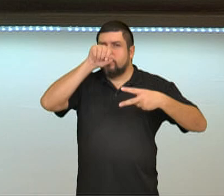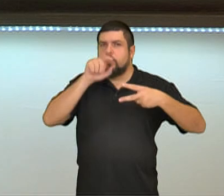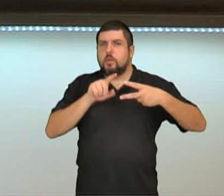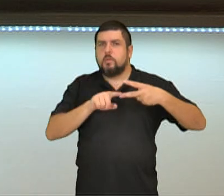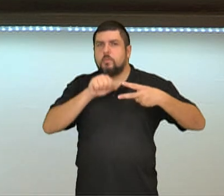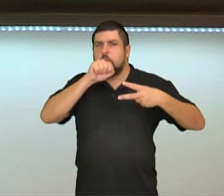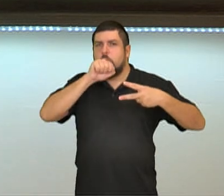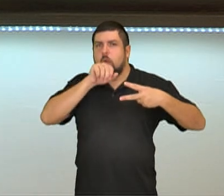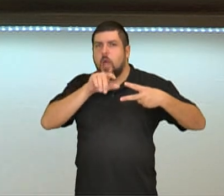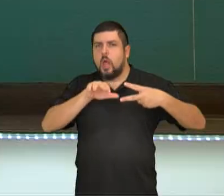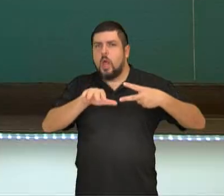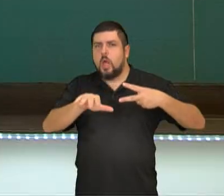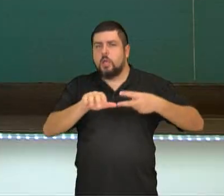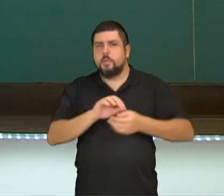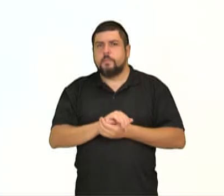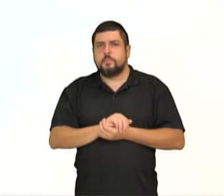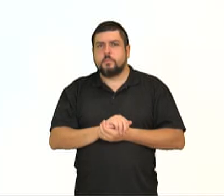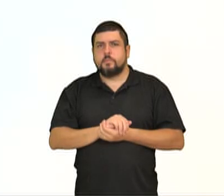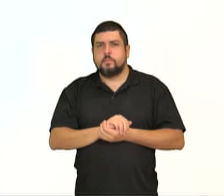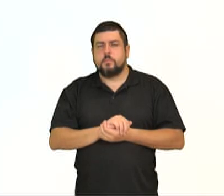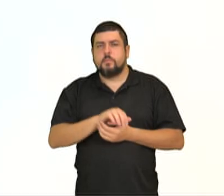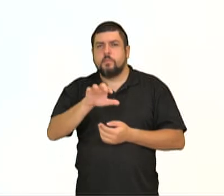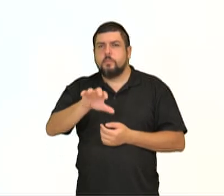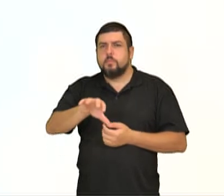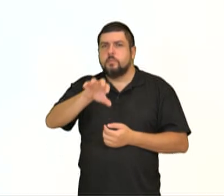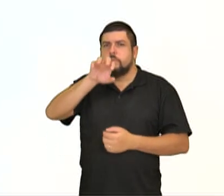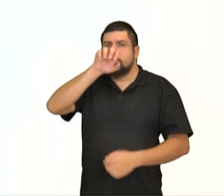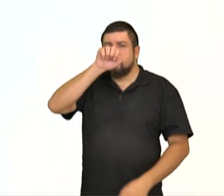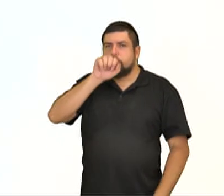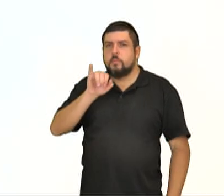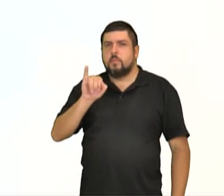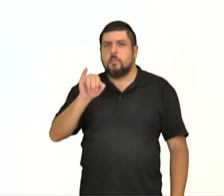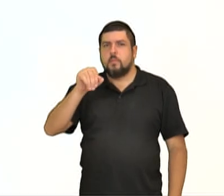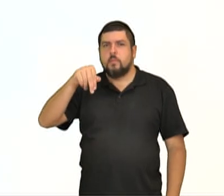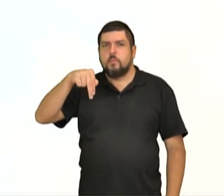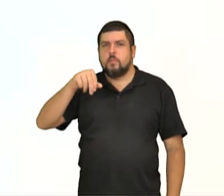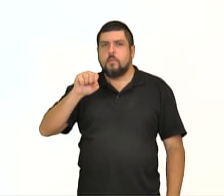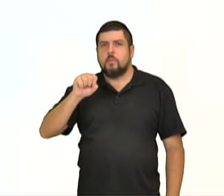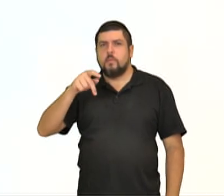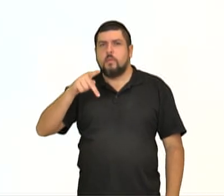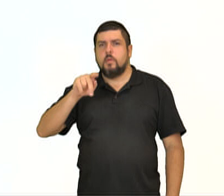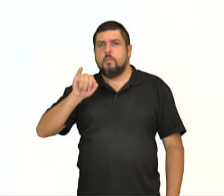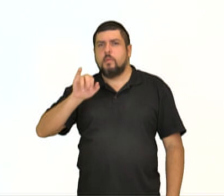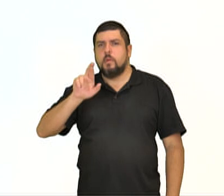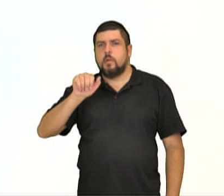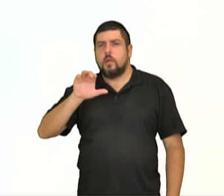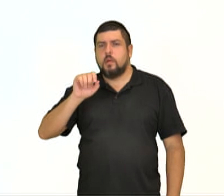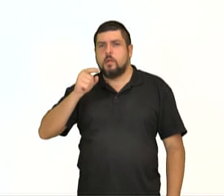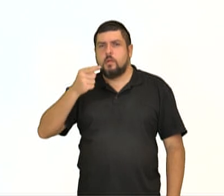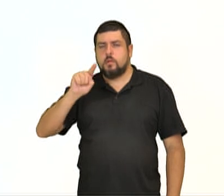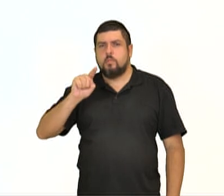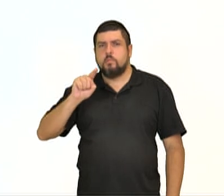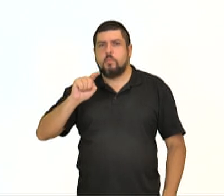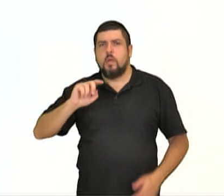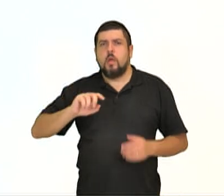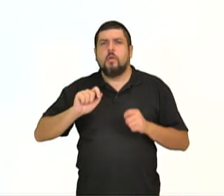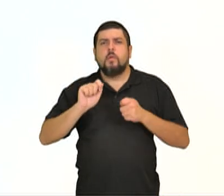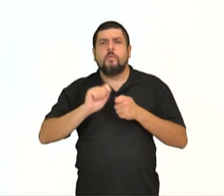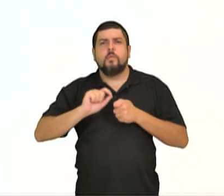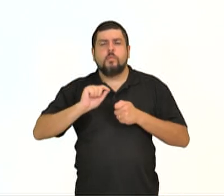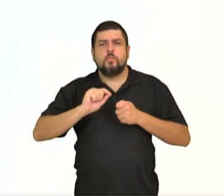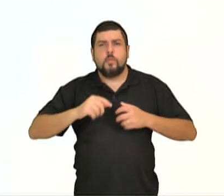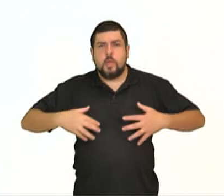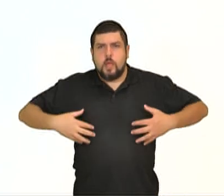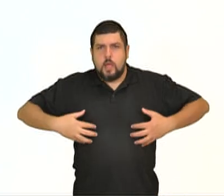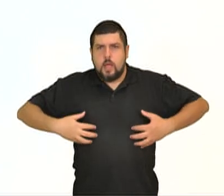Na inspiração, os nossos músculos intercostais, são os músculos que a gente tem entre as costelas,